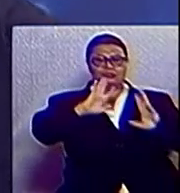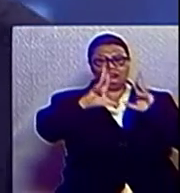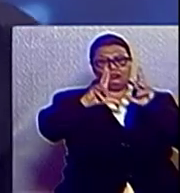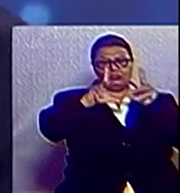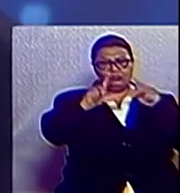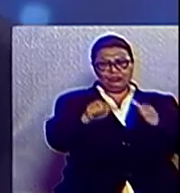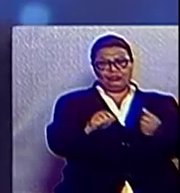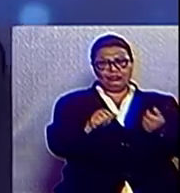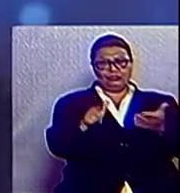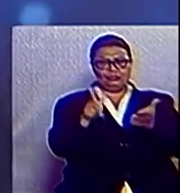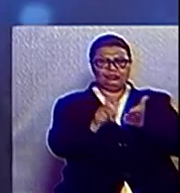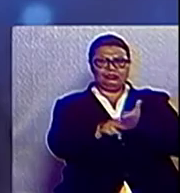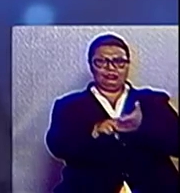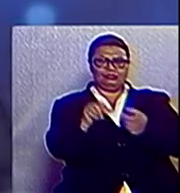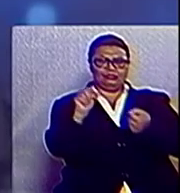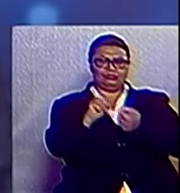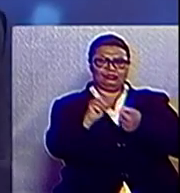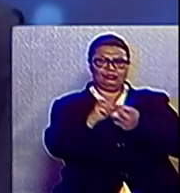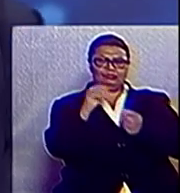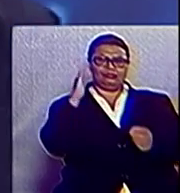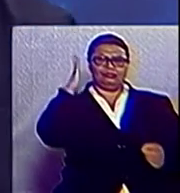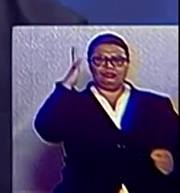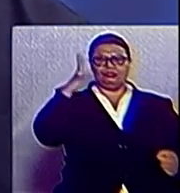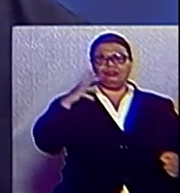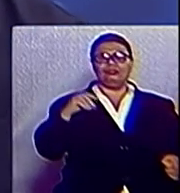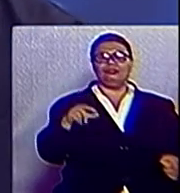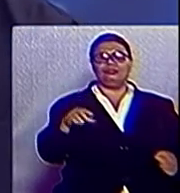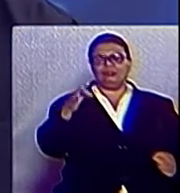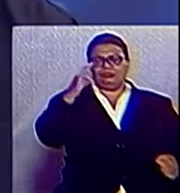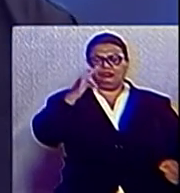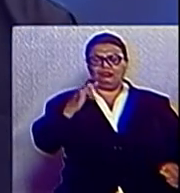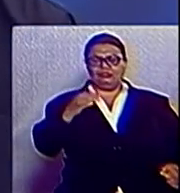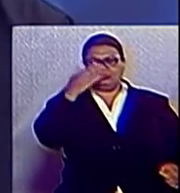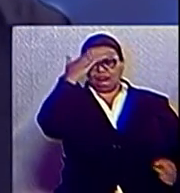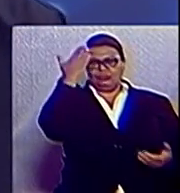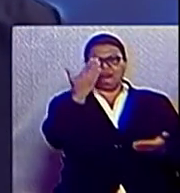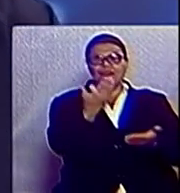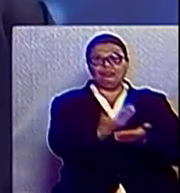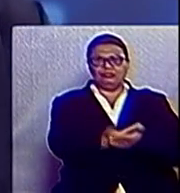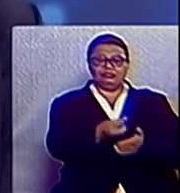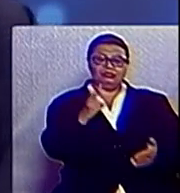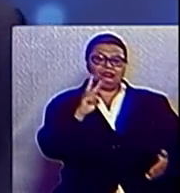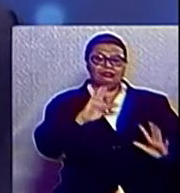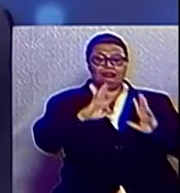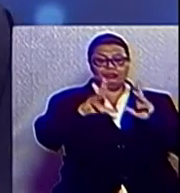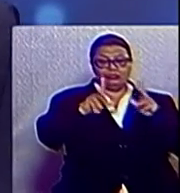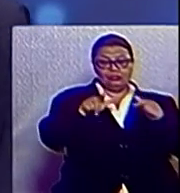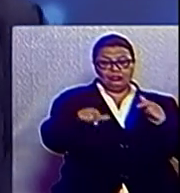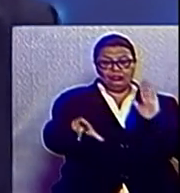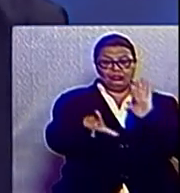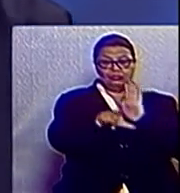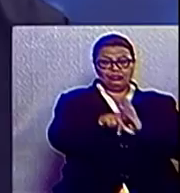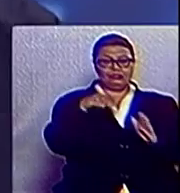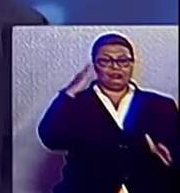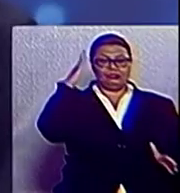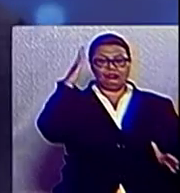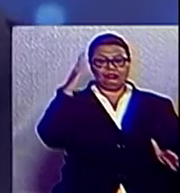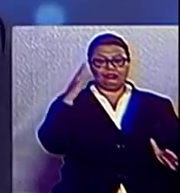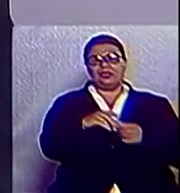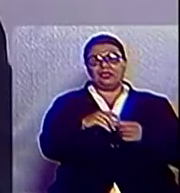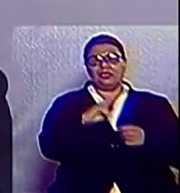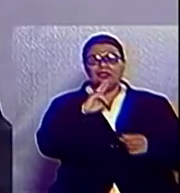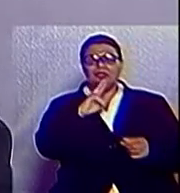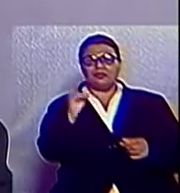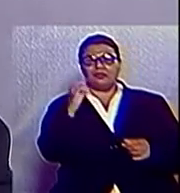as licitações feitas dentro da nossa cidade. Tenho certeza que fiscalizando as licitações, Itaubaté vai economizar